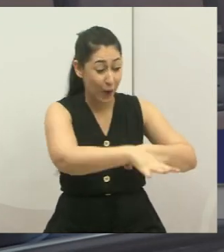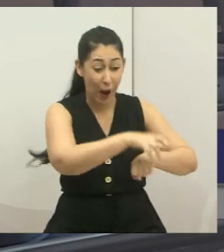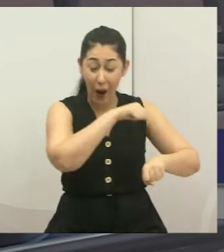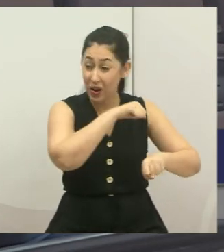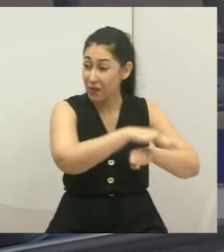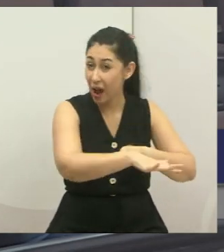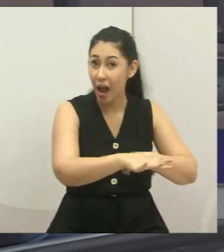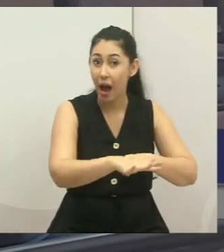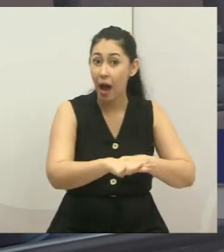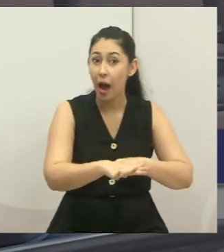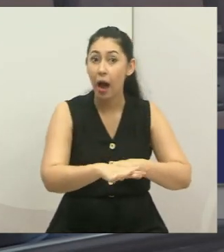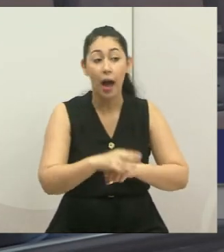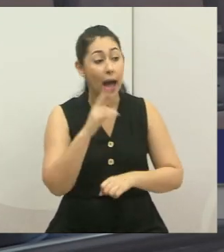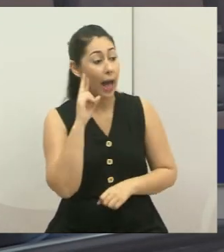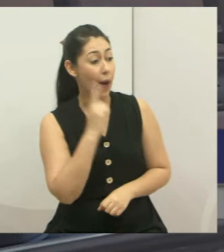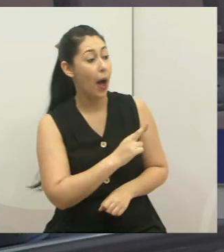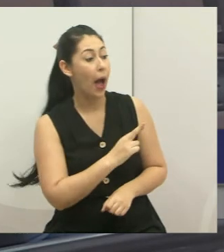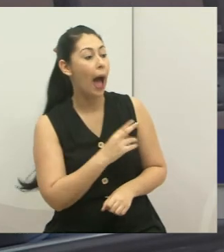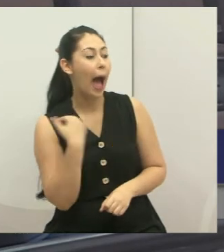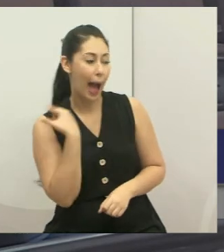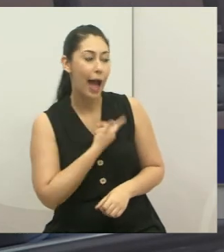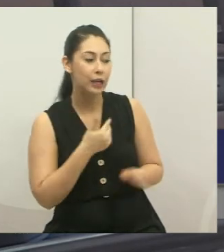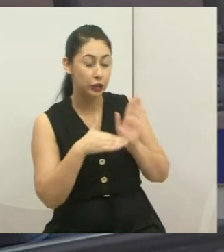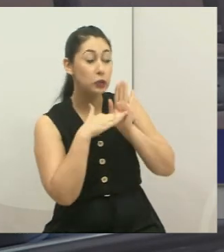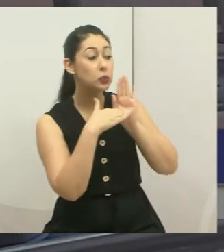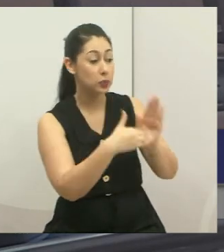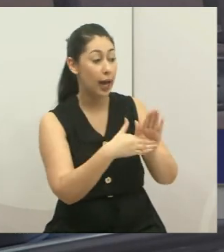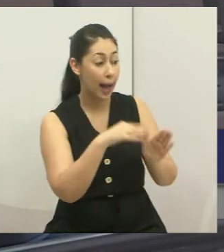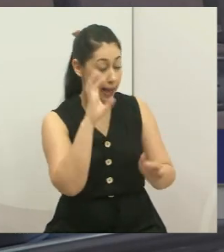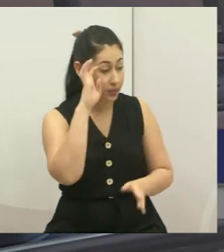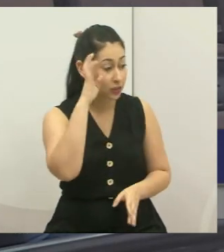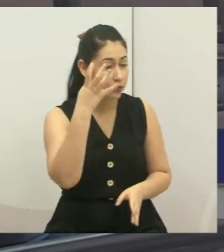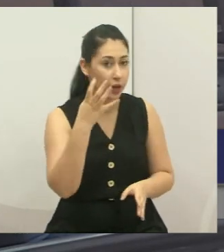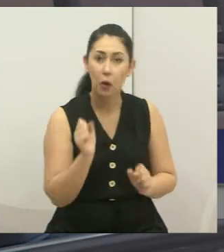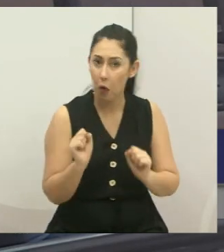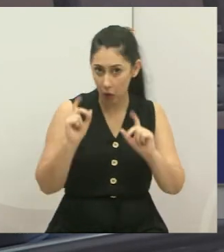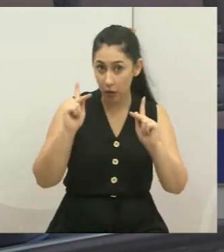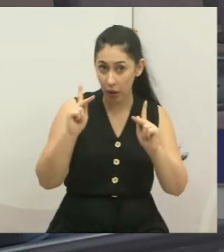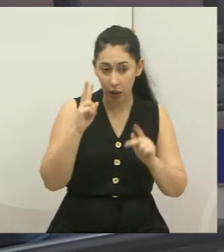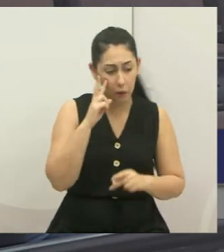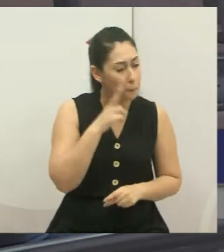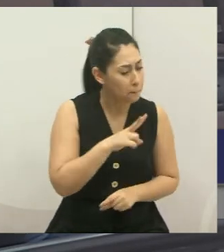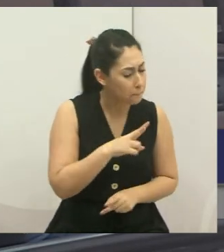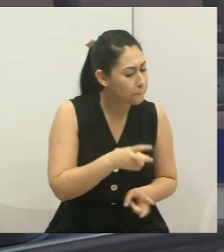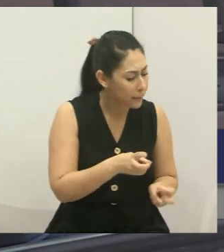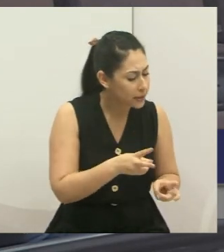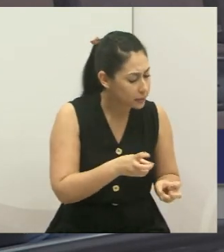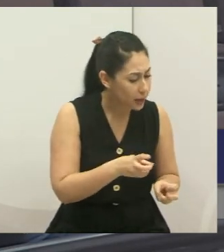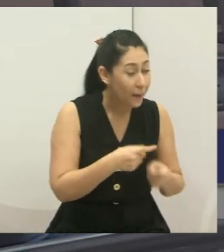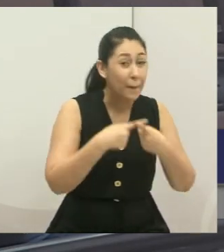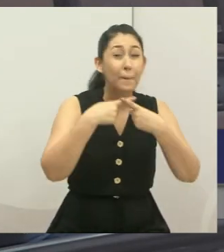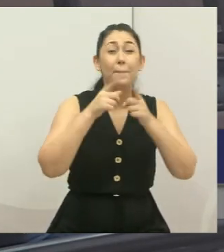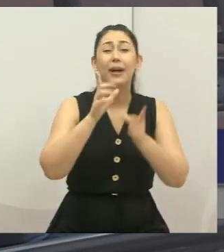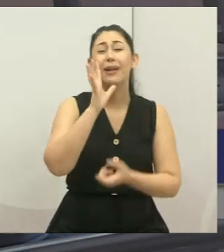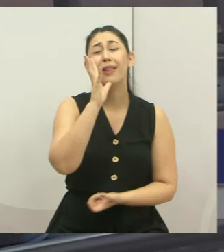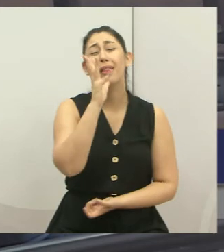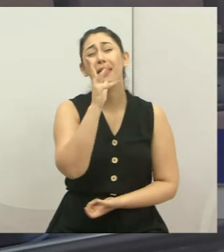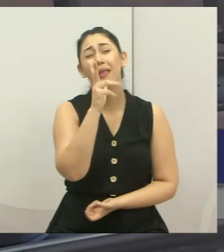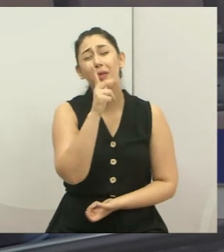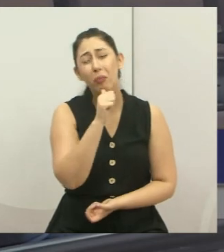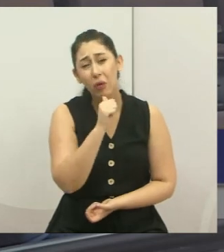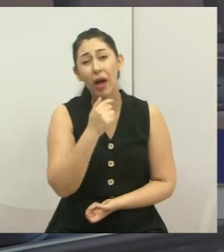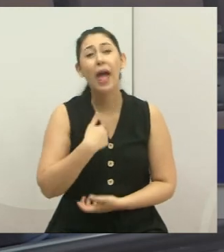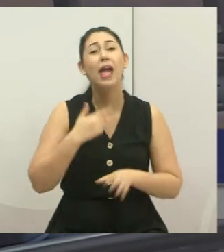existentes. Eles comunicam que vão estar mandando uma equipe técnica para o local. Até aí tudo bem, foi lá, identificou. Demora muito, muito mesmo. Já